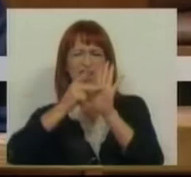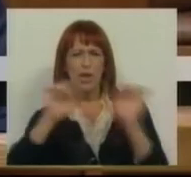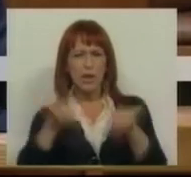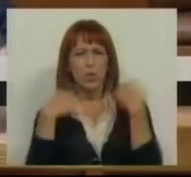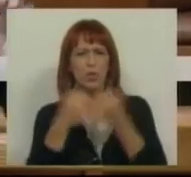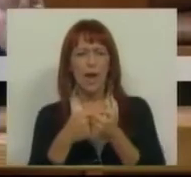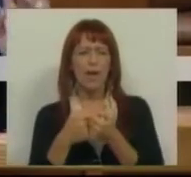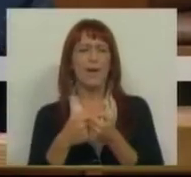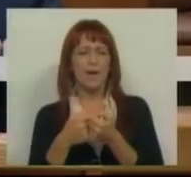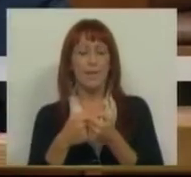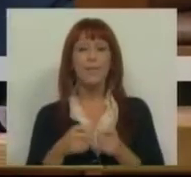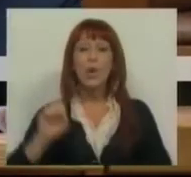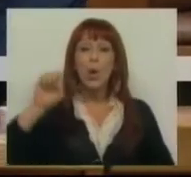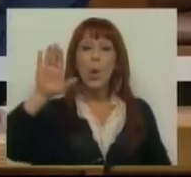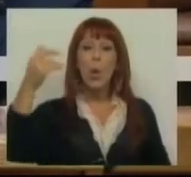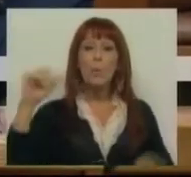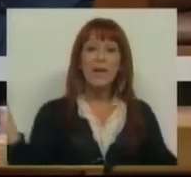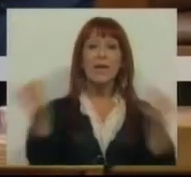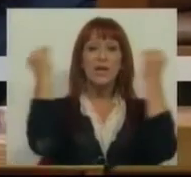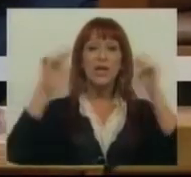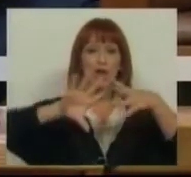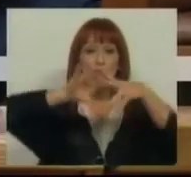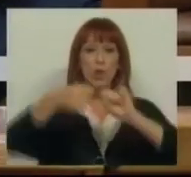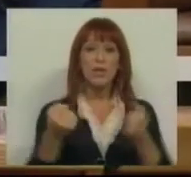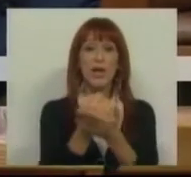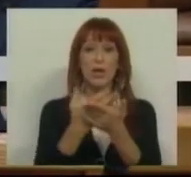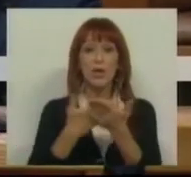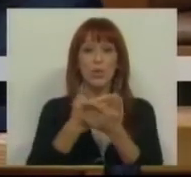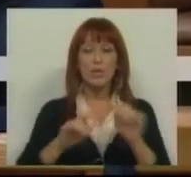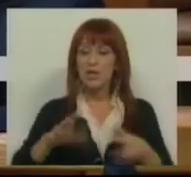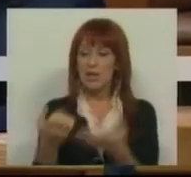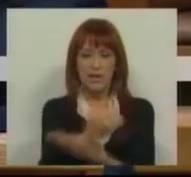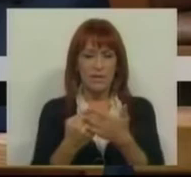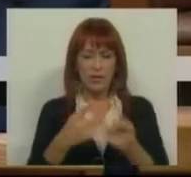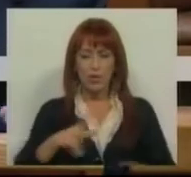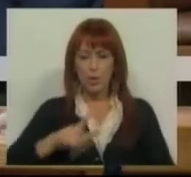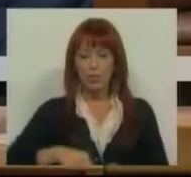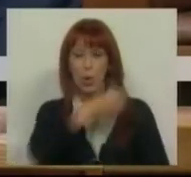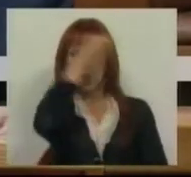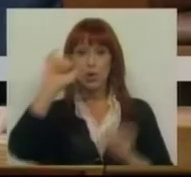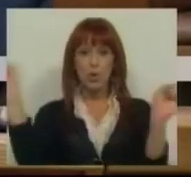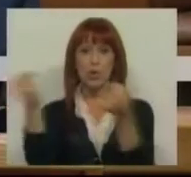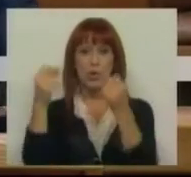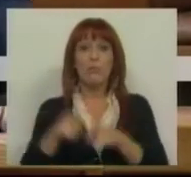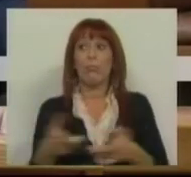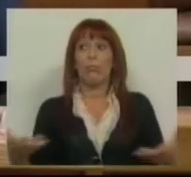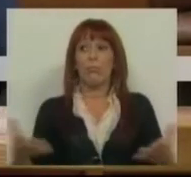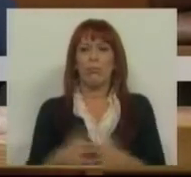social. Se o primeiro resgate destruiu a economia e esvaziou o país, um segundo resgate